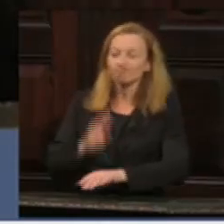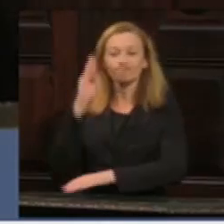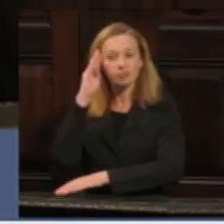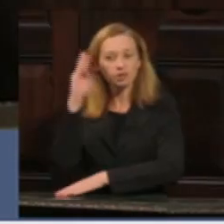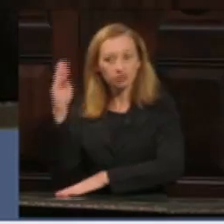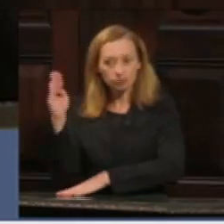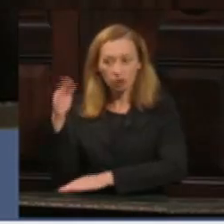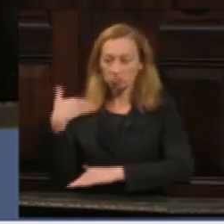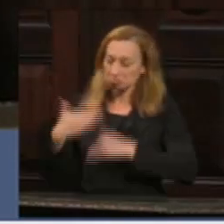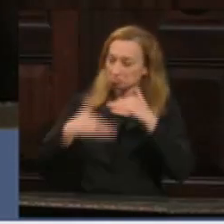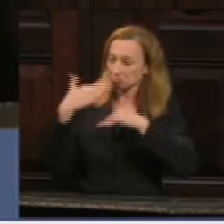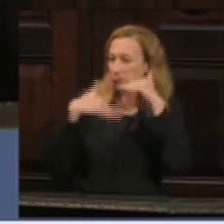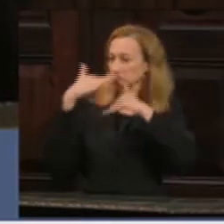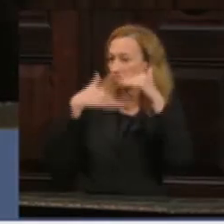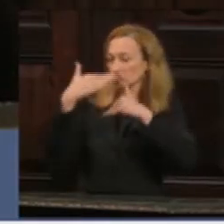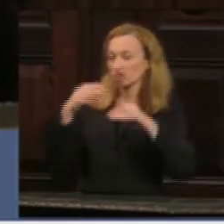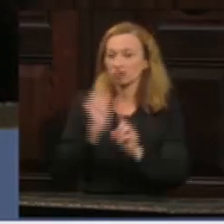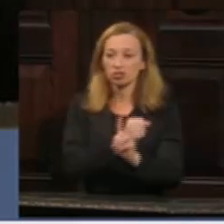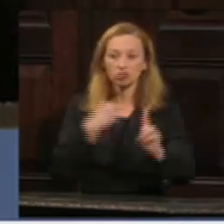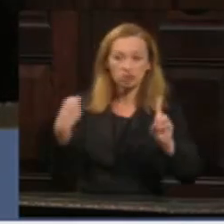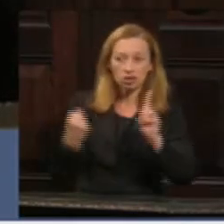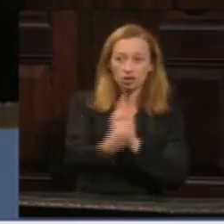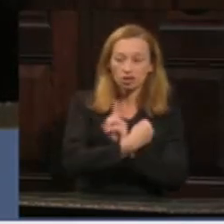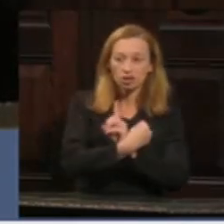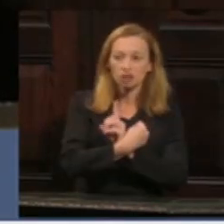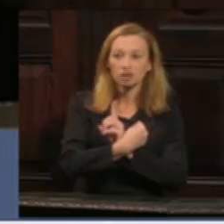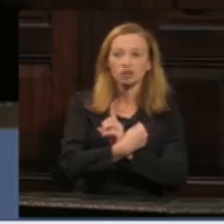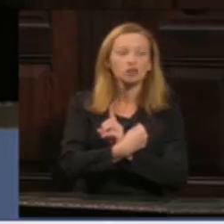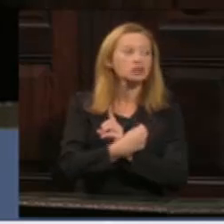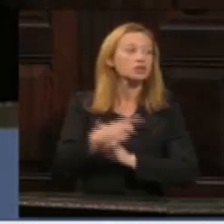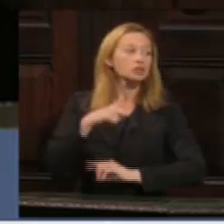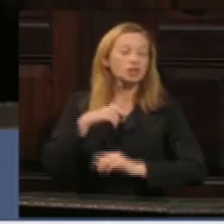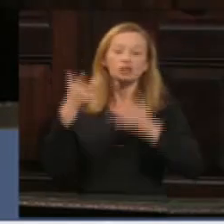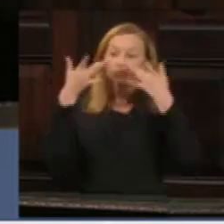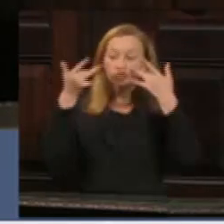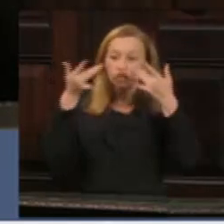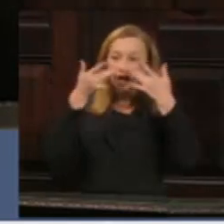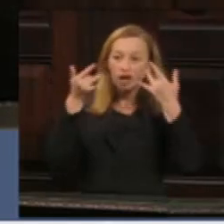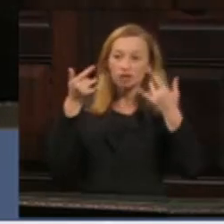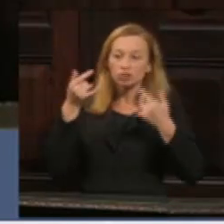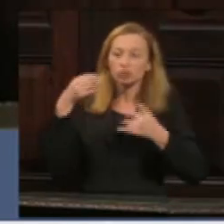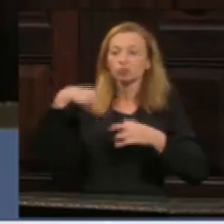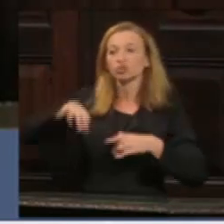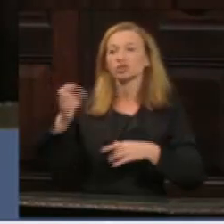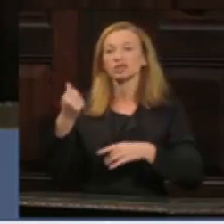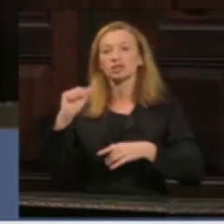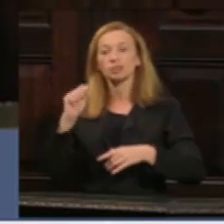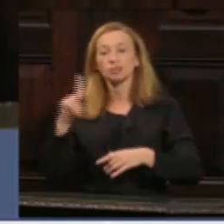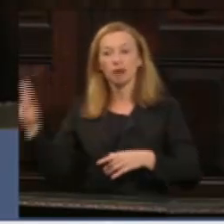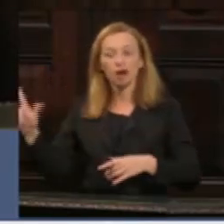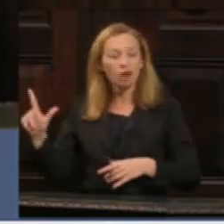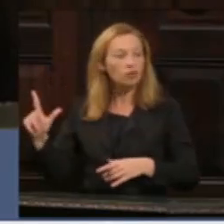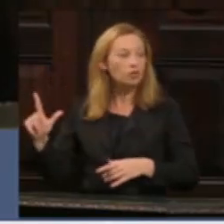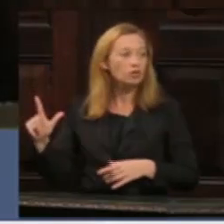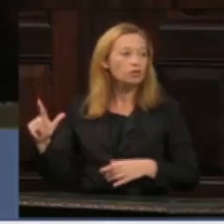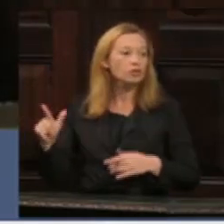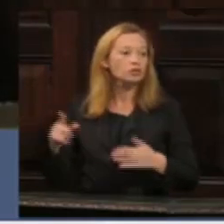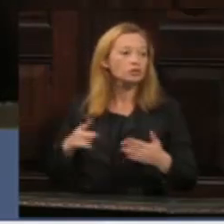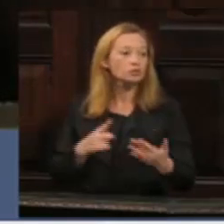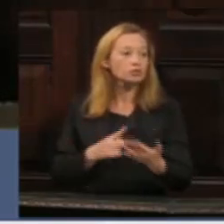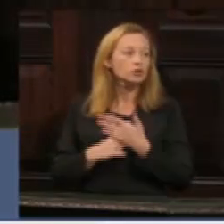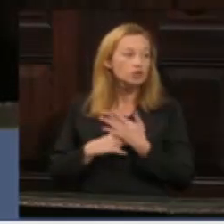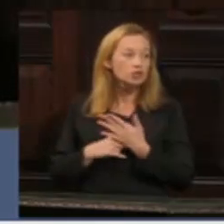para o avanço da sociedade, tendo no Teatro Municipal e sua preservação